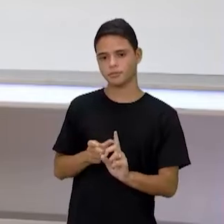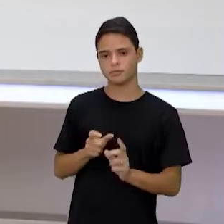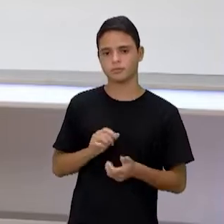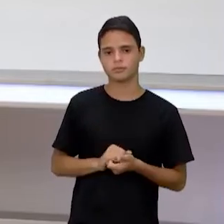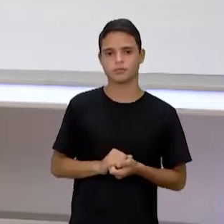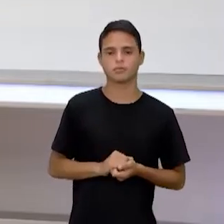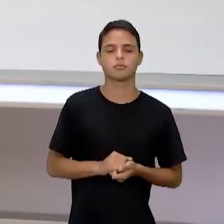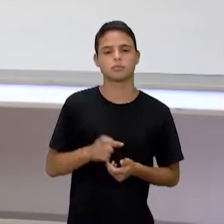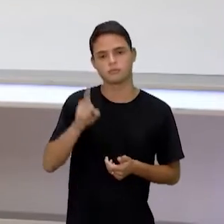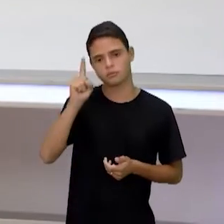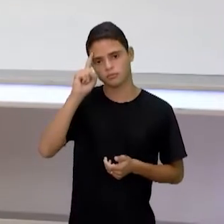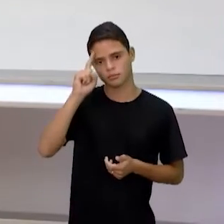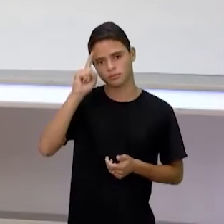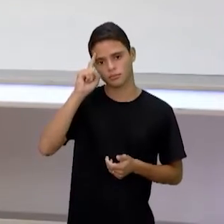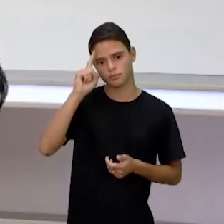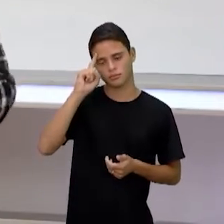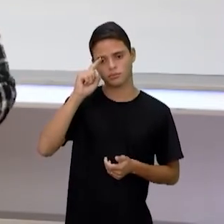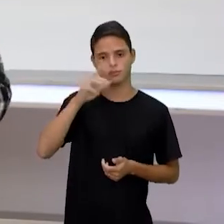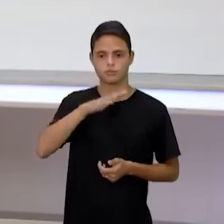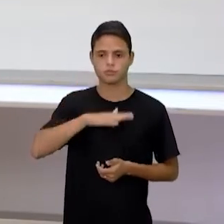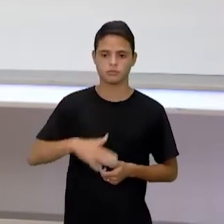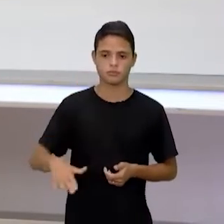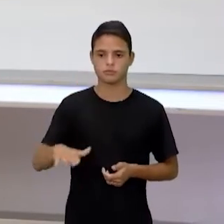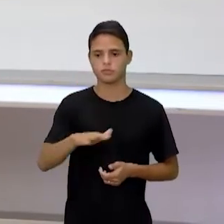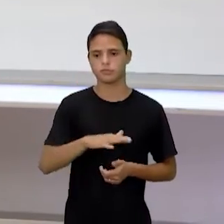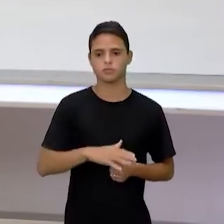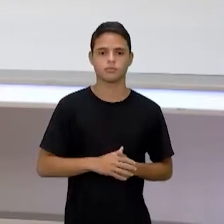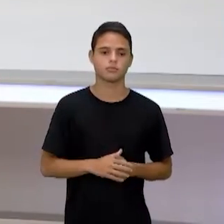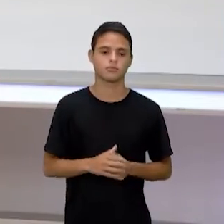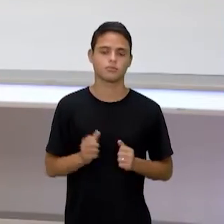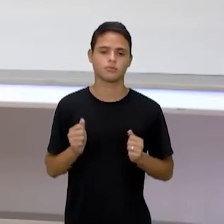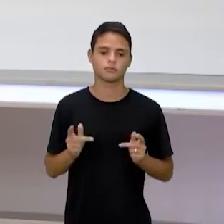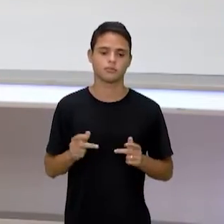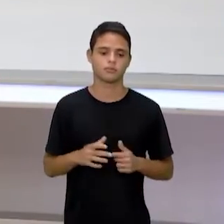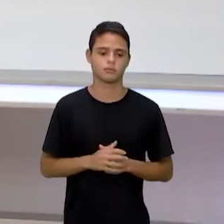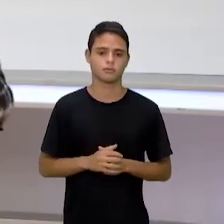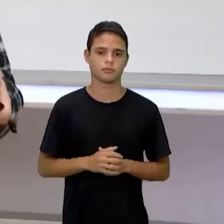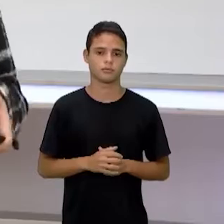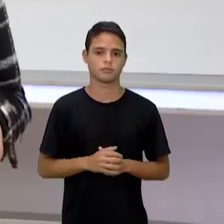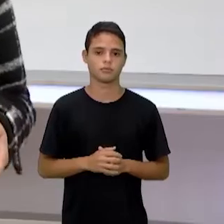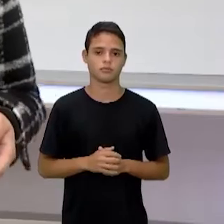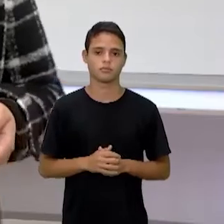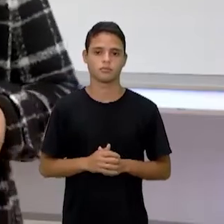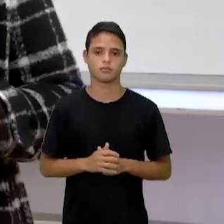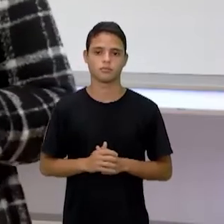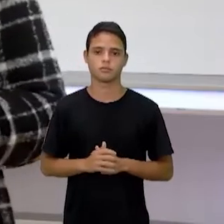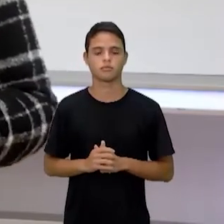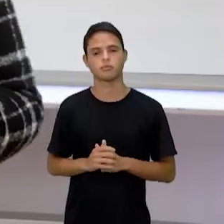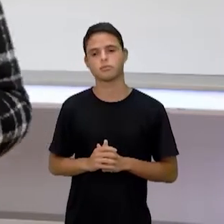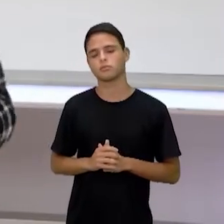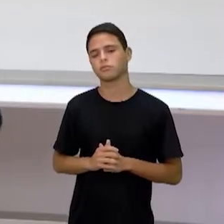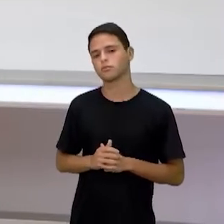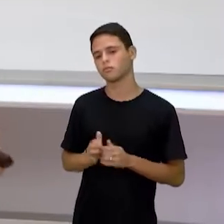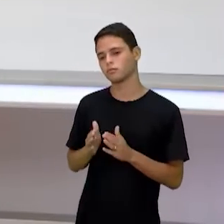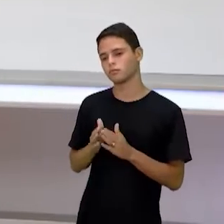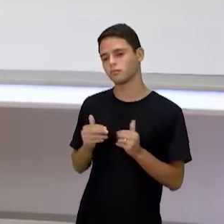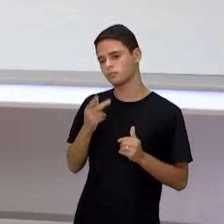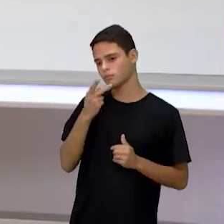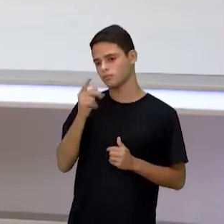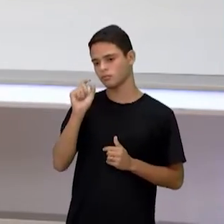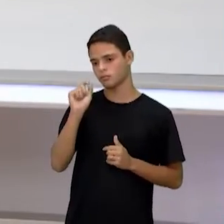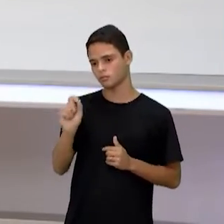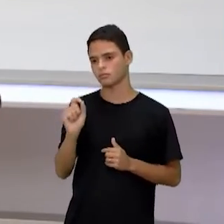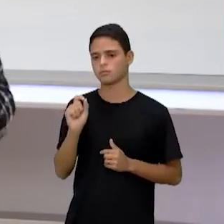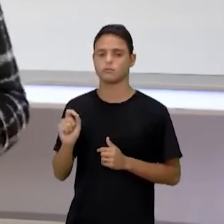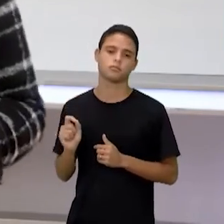o cotidiano, com a realidade das pessoas, certo? Então, gente, né, e a gente chama a esse realismo muito